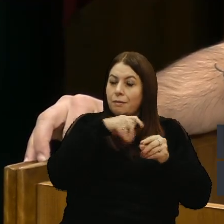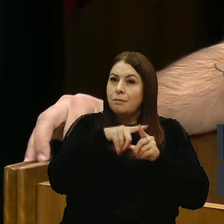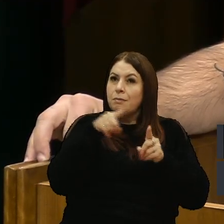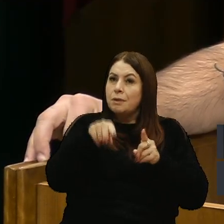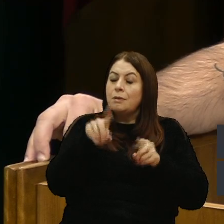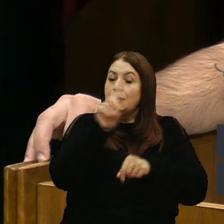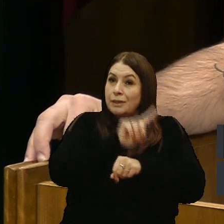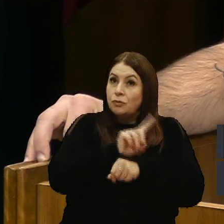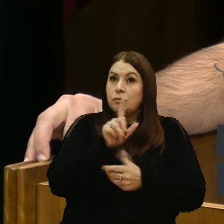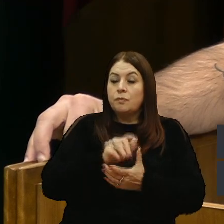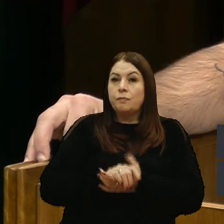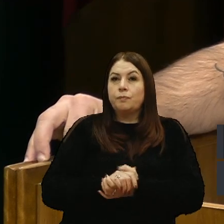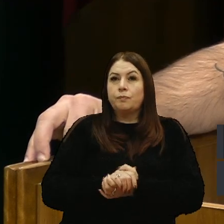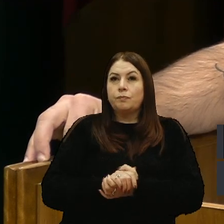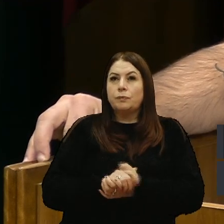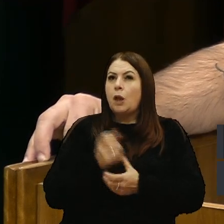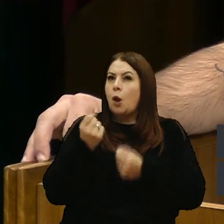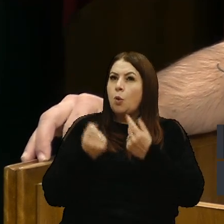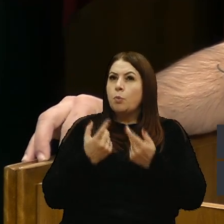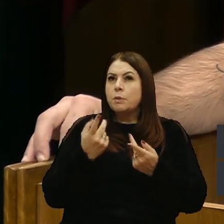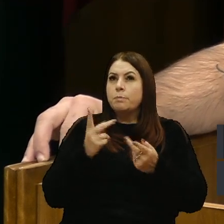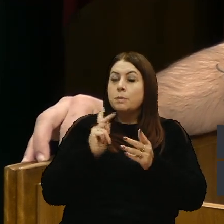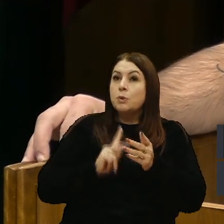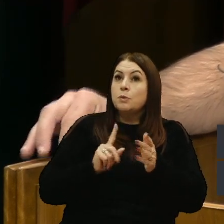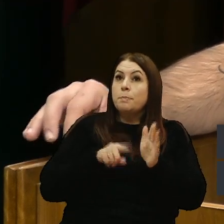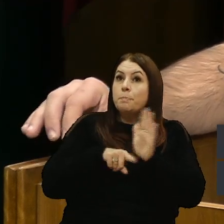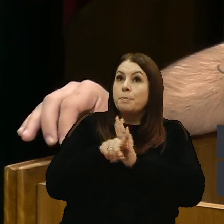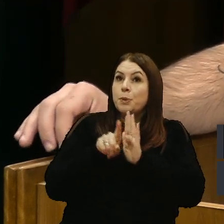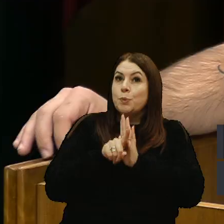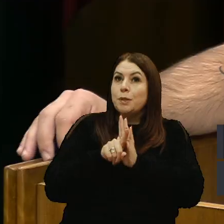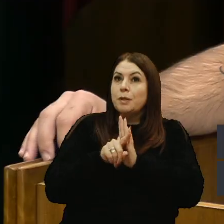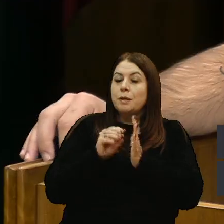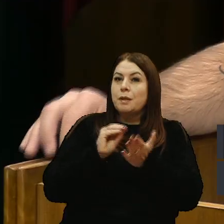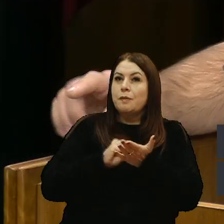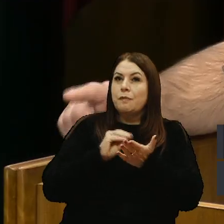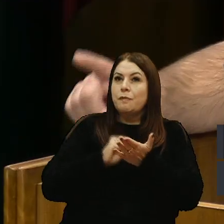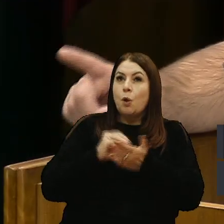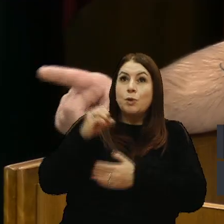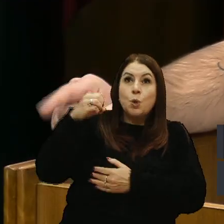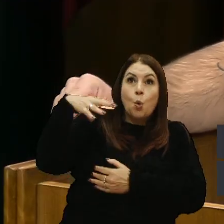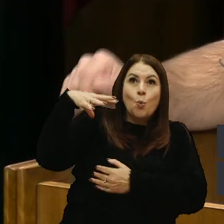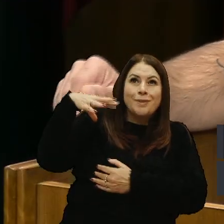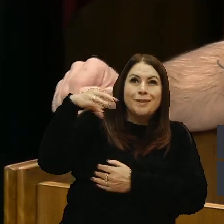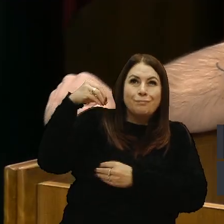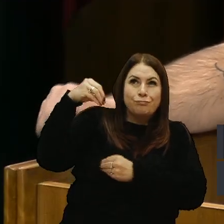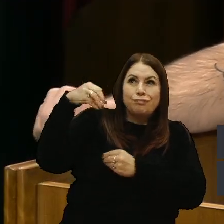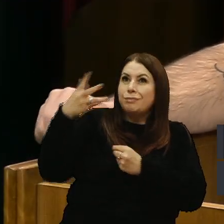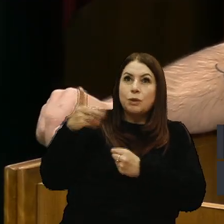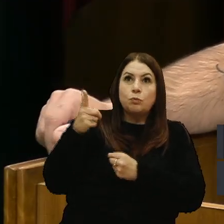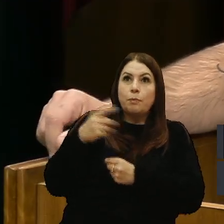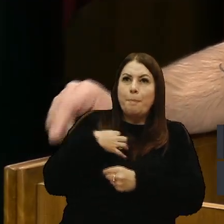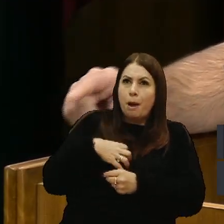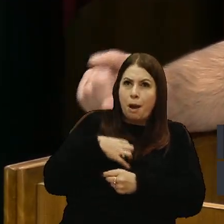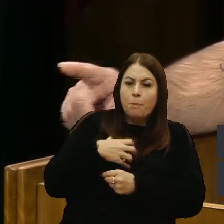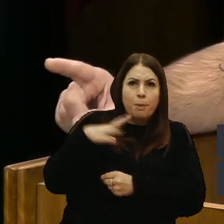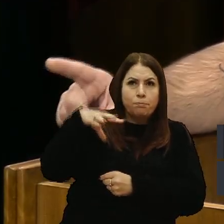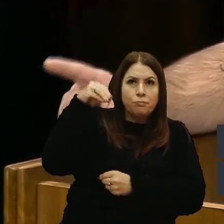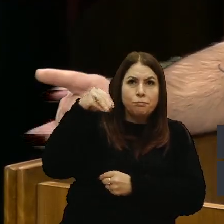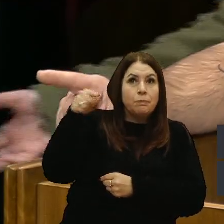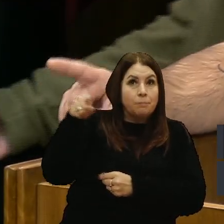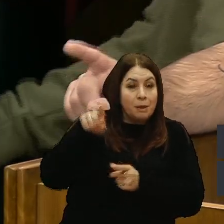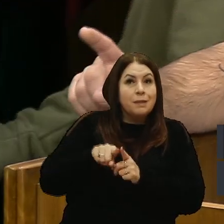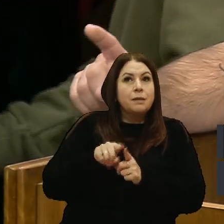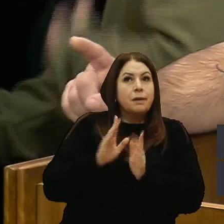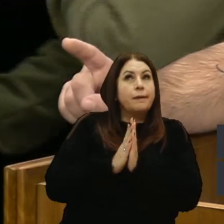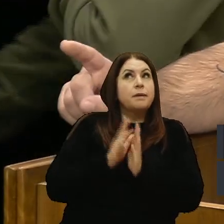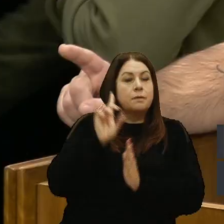naquele dia, algumas pessoas questionaram a ausência de luz e ficaram até bravos que não tinha luz, mas graças a